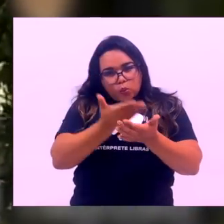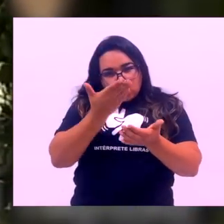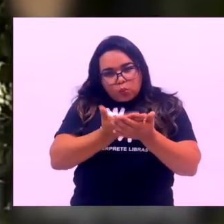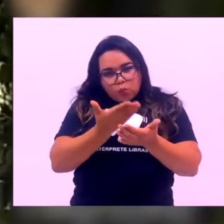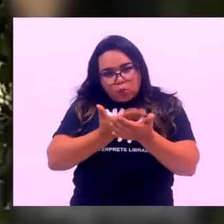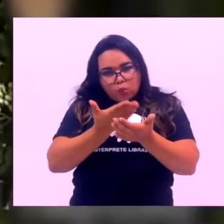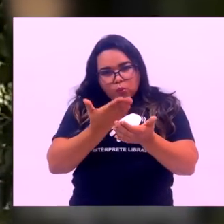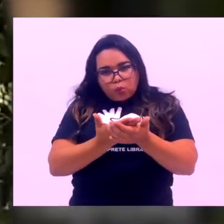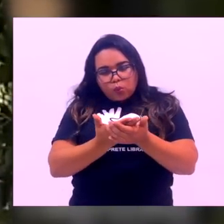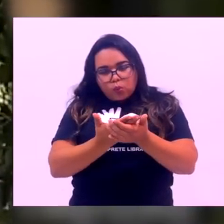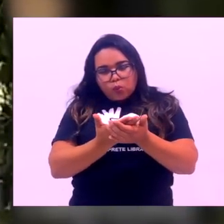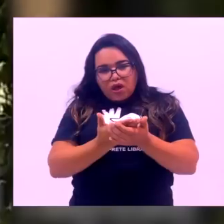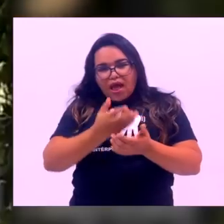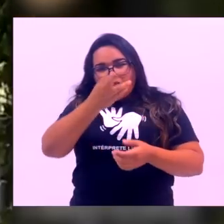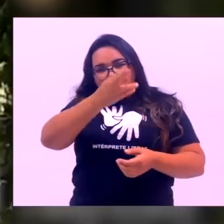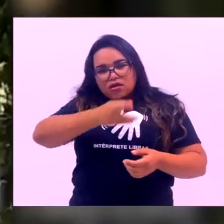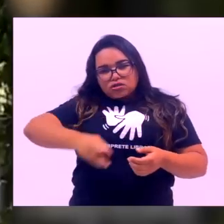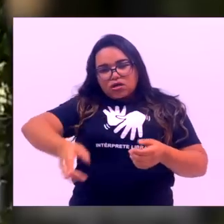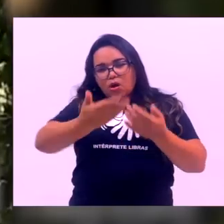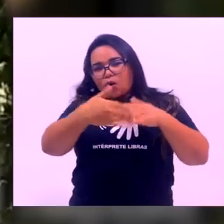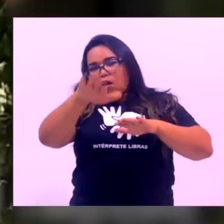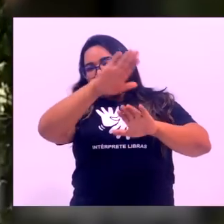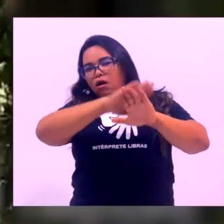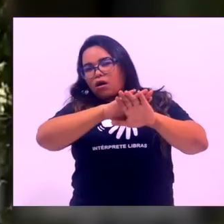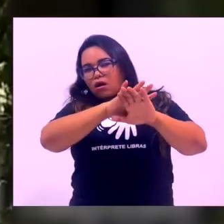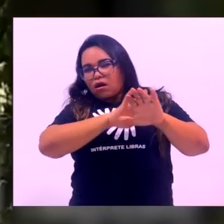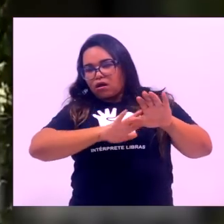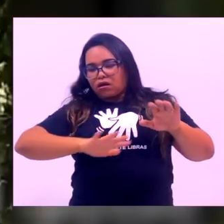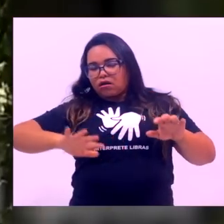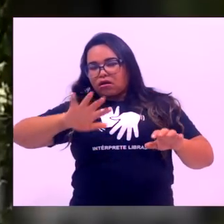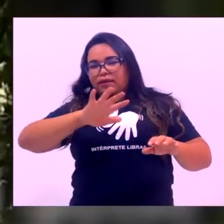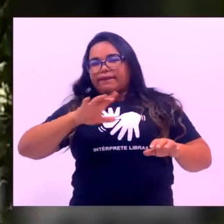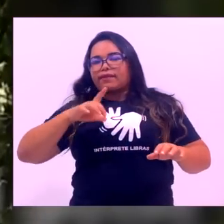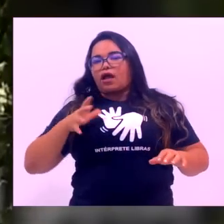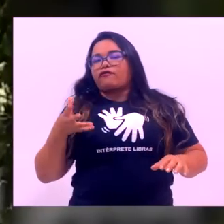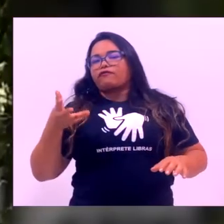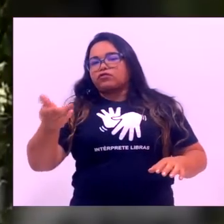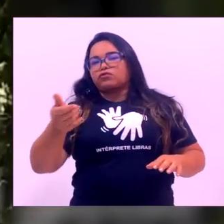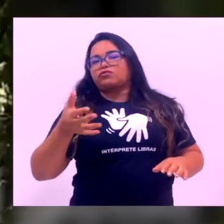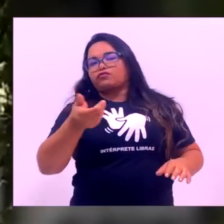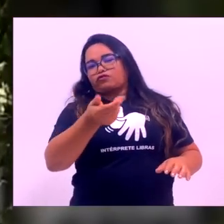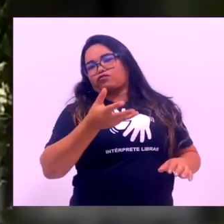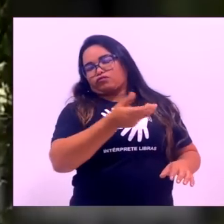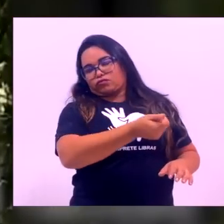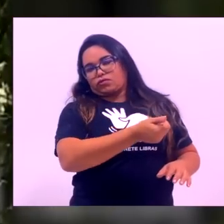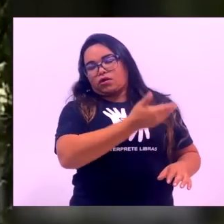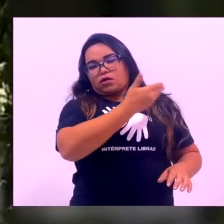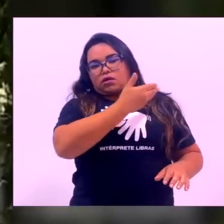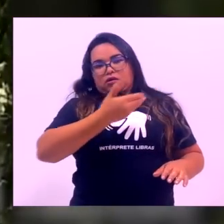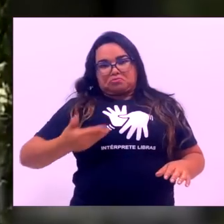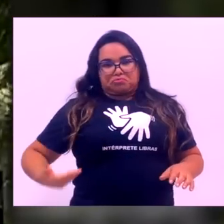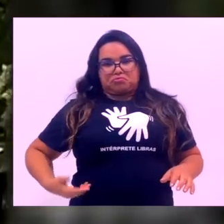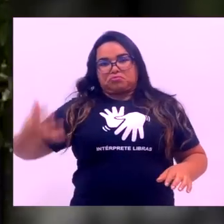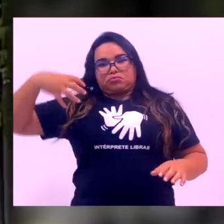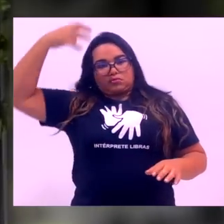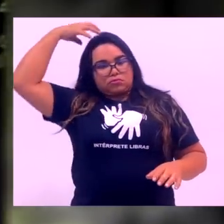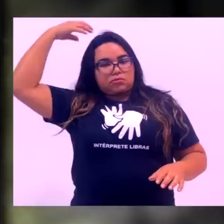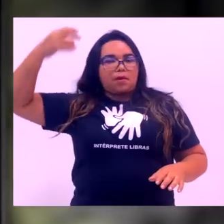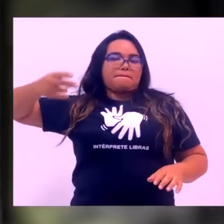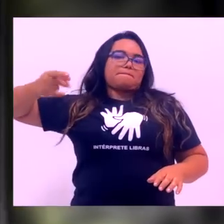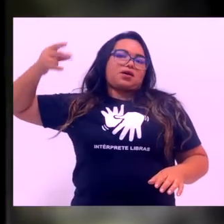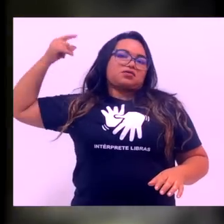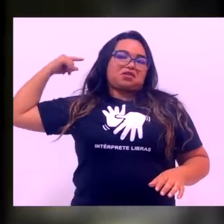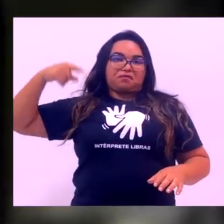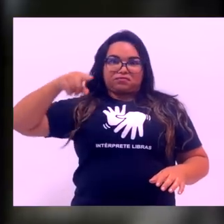o mundo do ocultismo e se você souber que ele tem influenciado os nossos grandes líderes políticos no passado, você